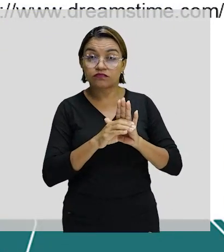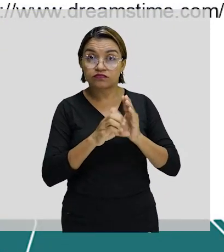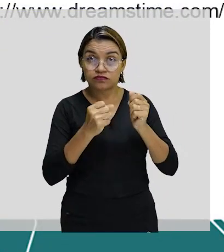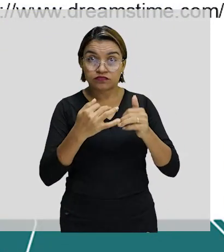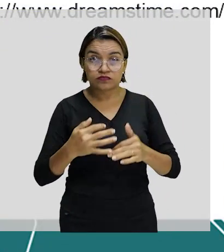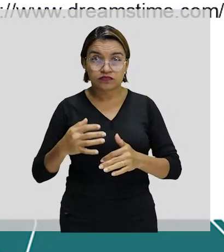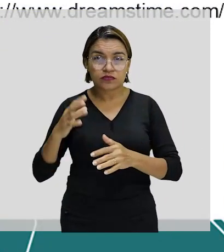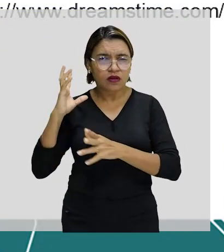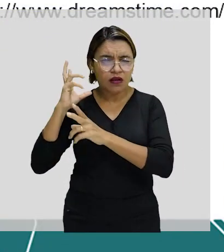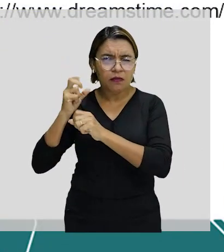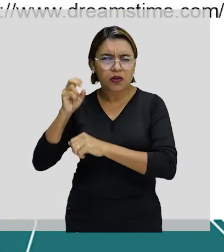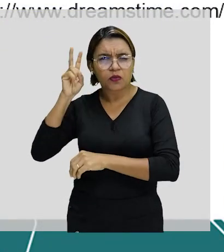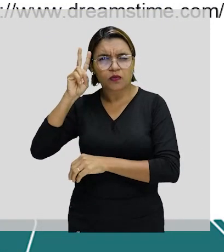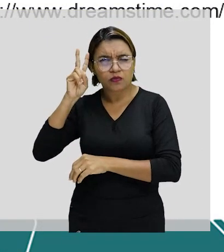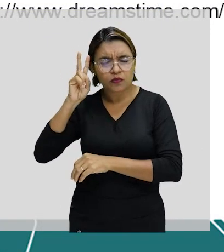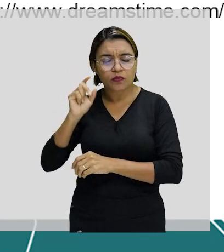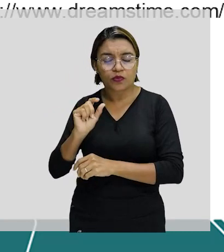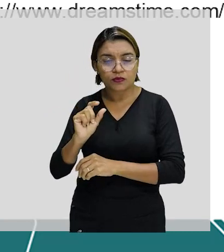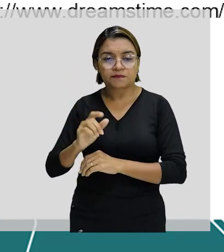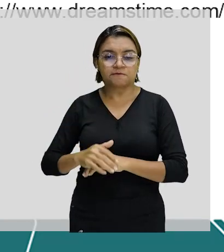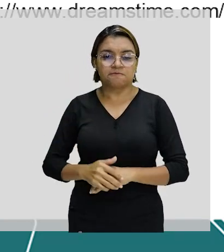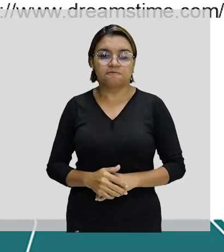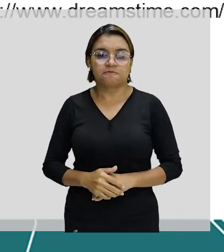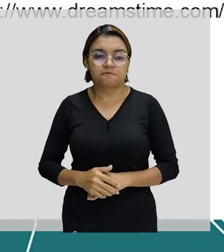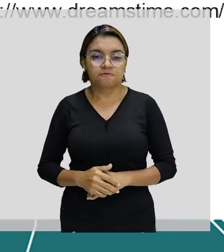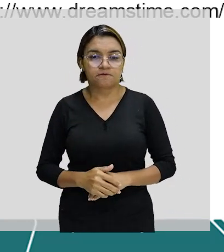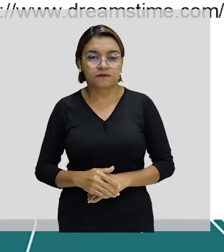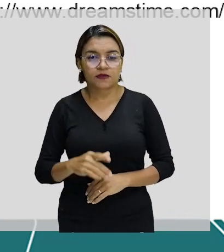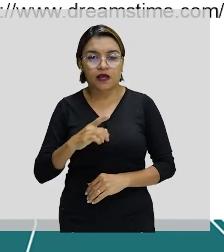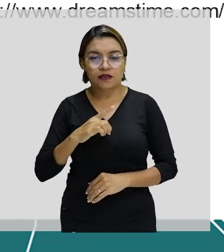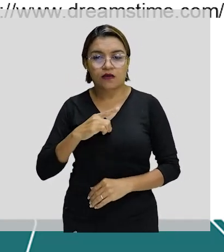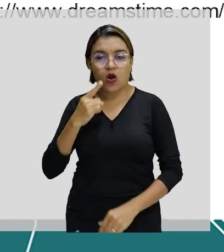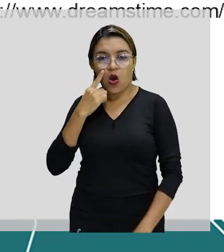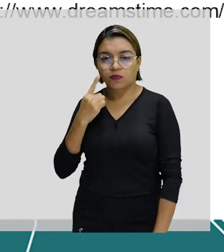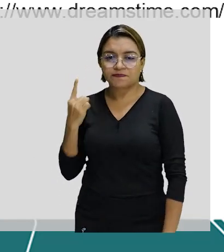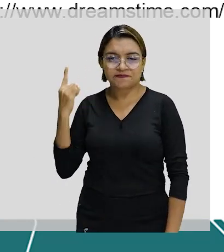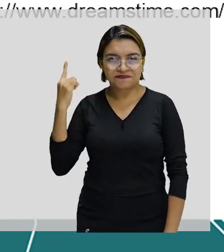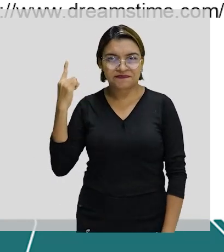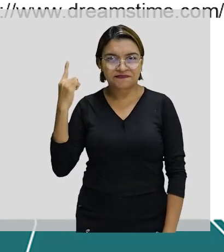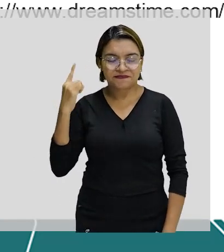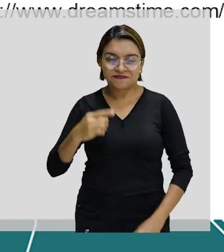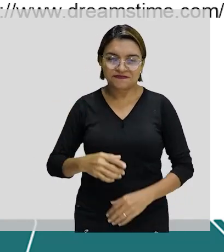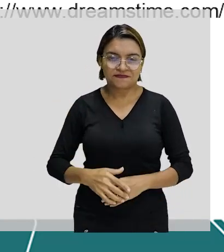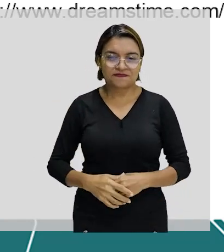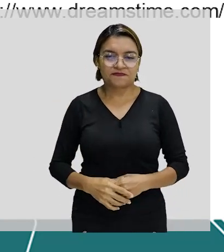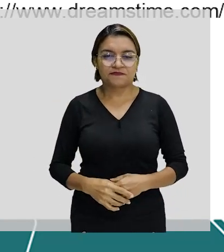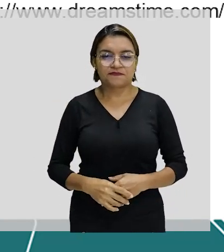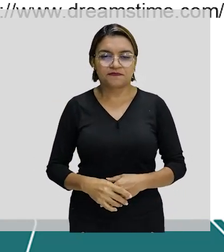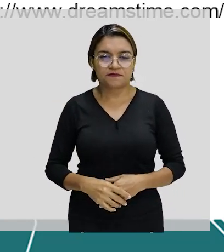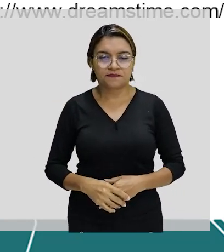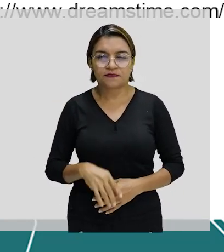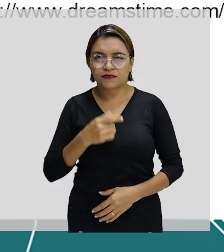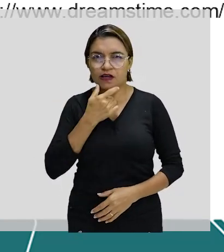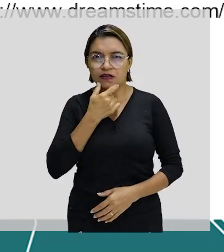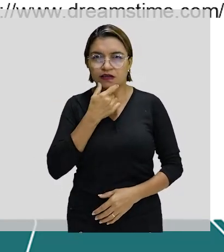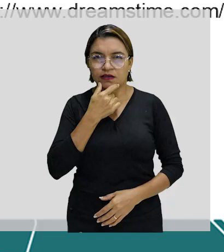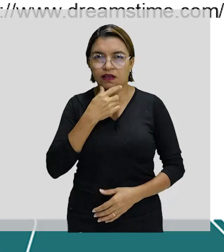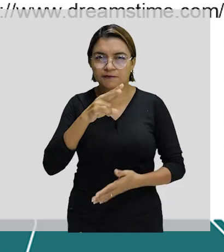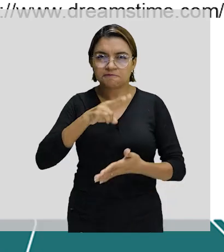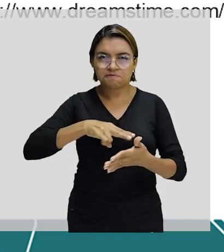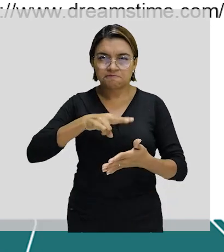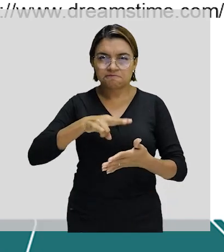do que são os advérbios, nós temos o seguinte. An adverb is a word or phrase that modifies